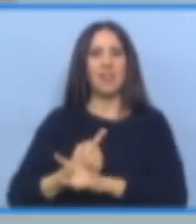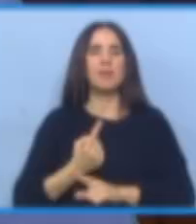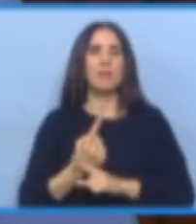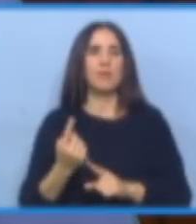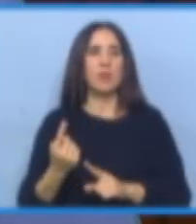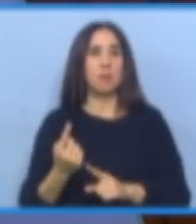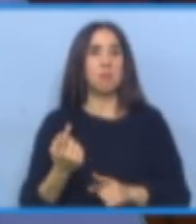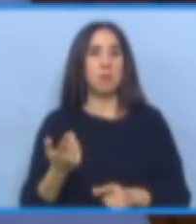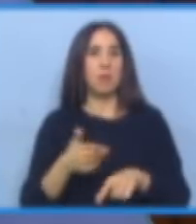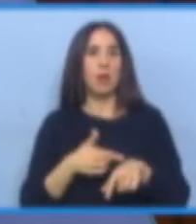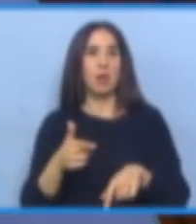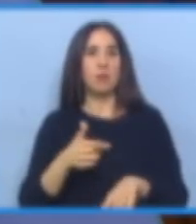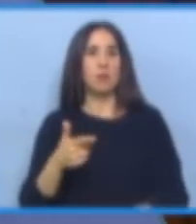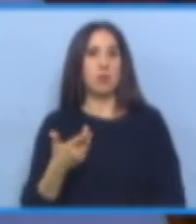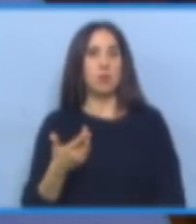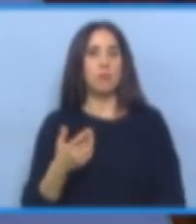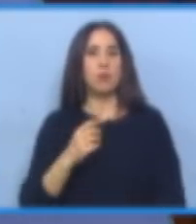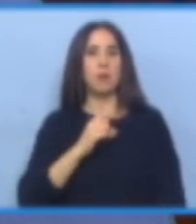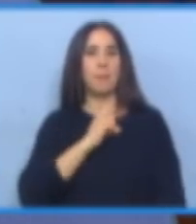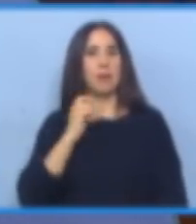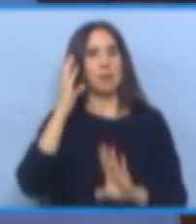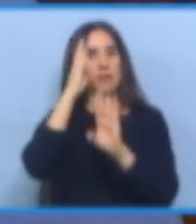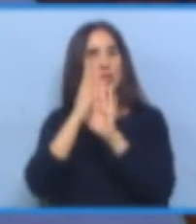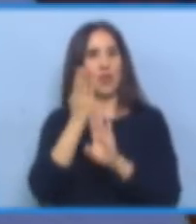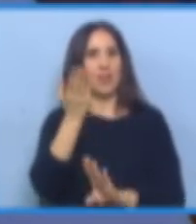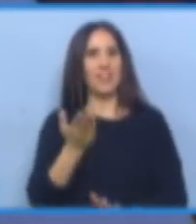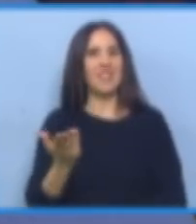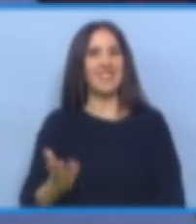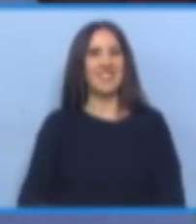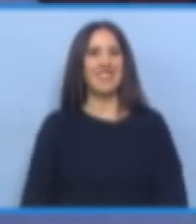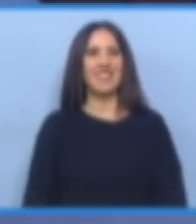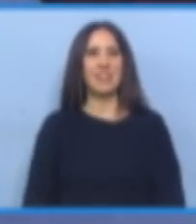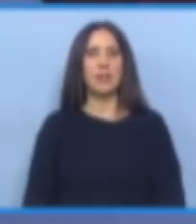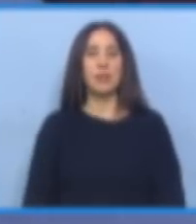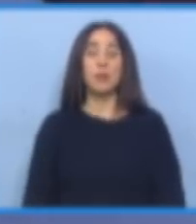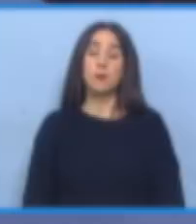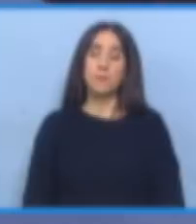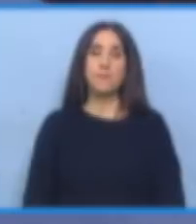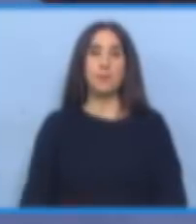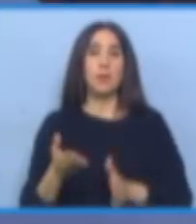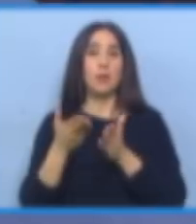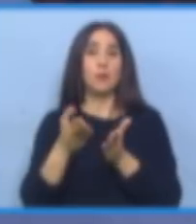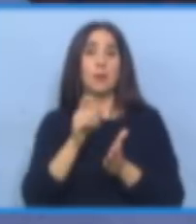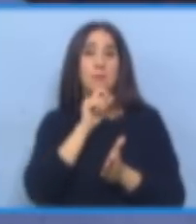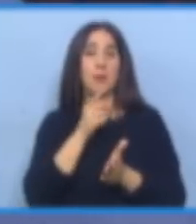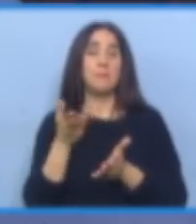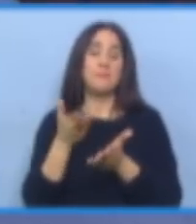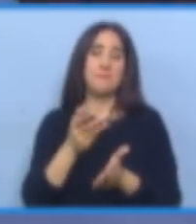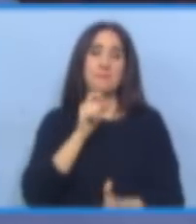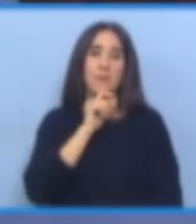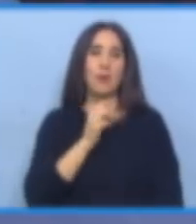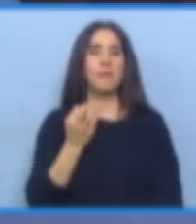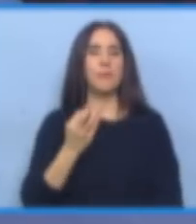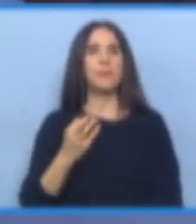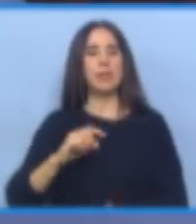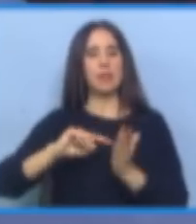é também agora, se calhar, a altura, estamos a falar com um padre psicólogo, não é? Sim, pode ajudar. Pode ajudar, evidentemente, com um